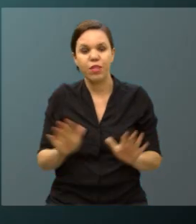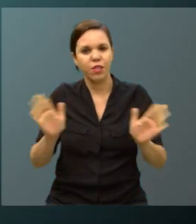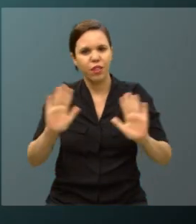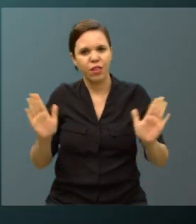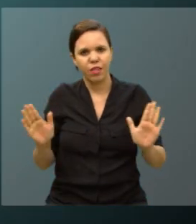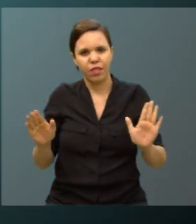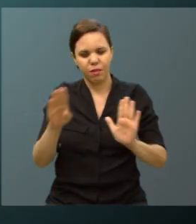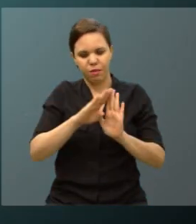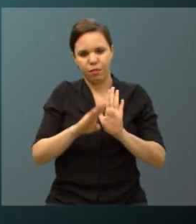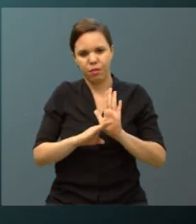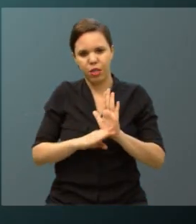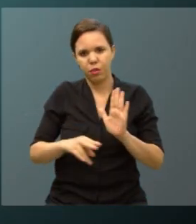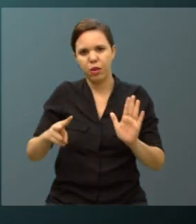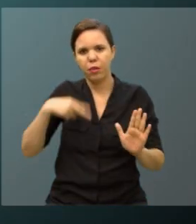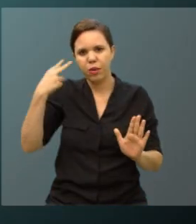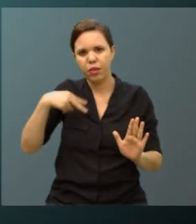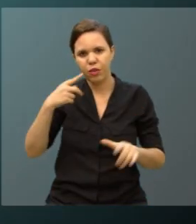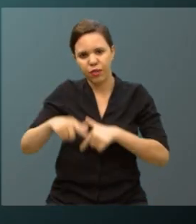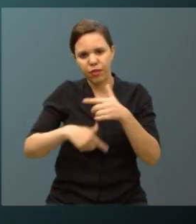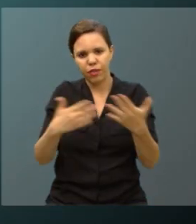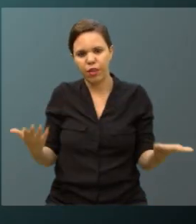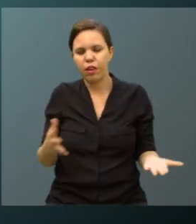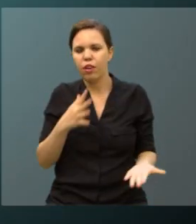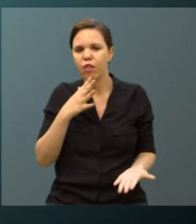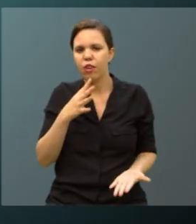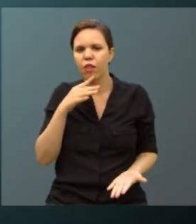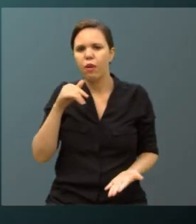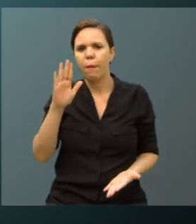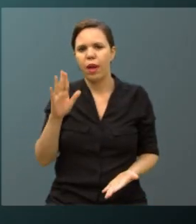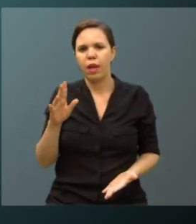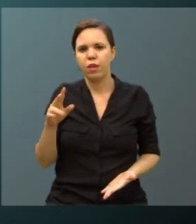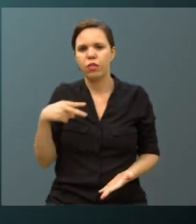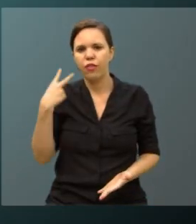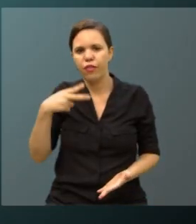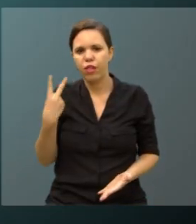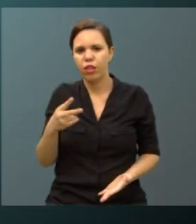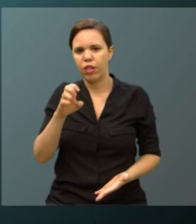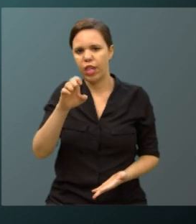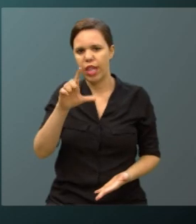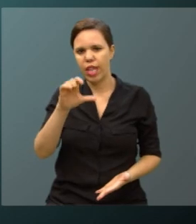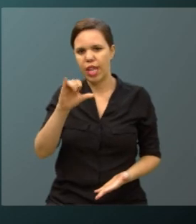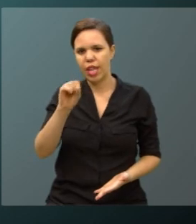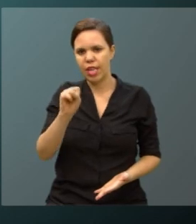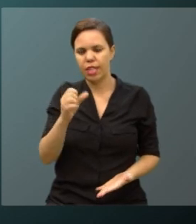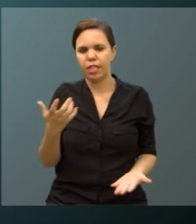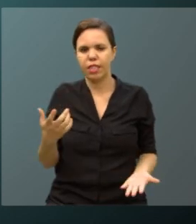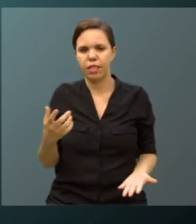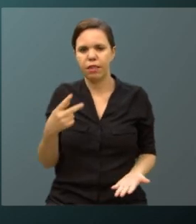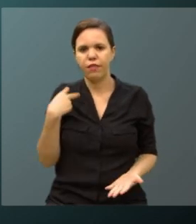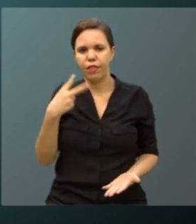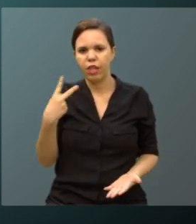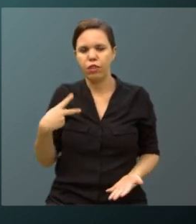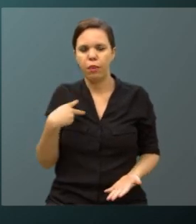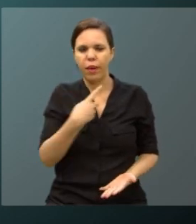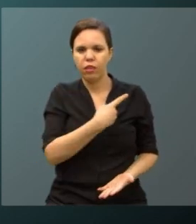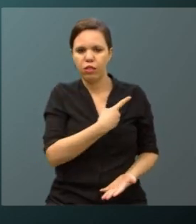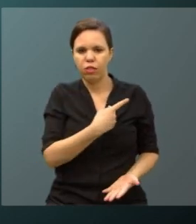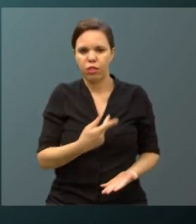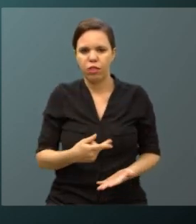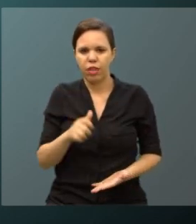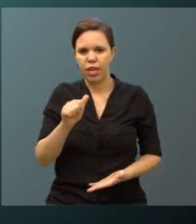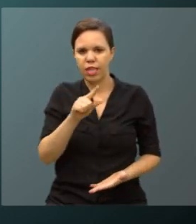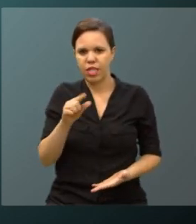Olá, neste programa Perfil você vai saber um pouco mais sobre Elias Hernani Azevedo, o vereador Pastor